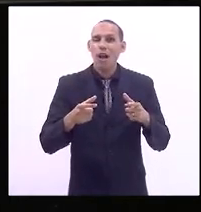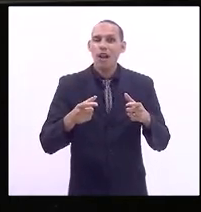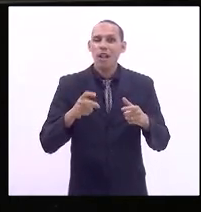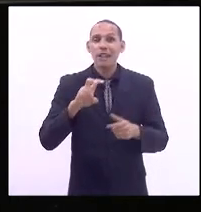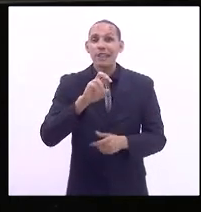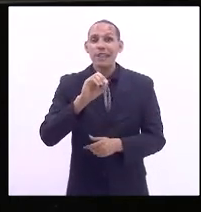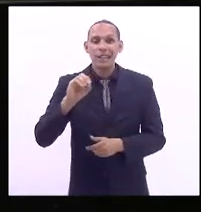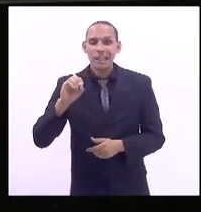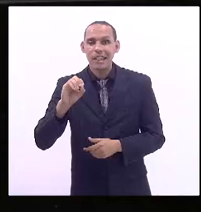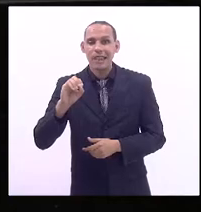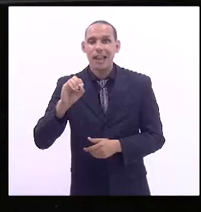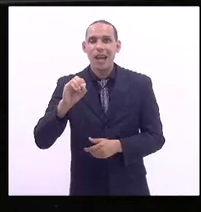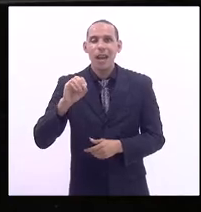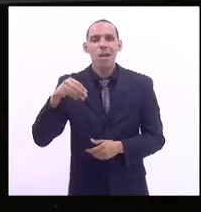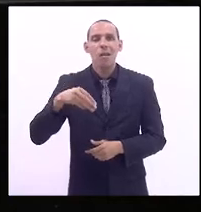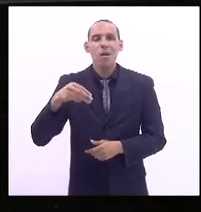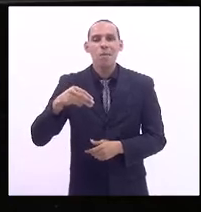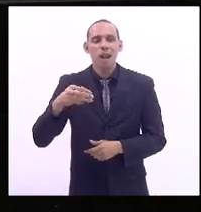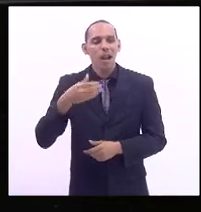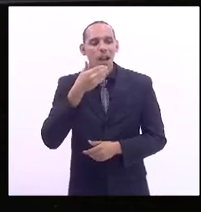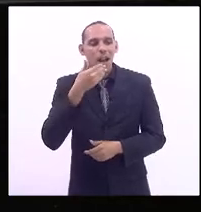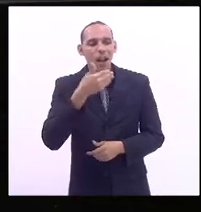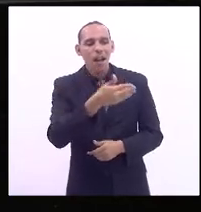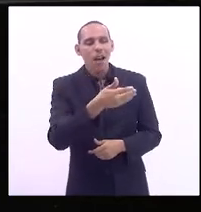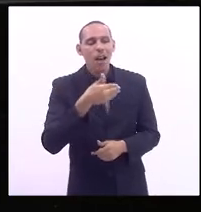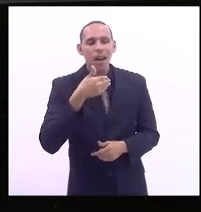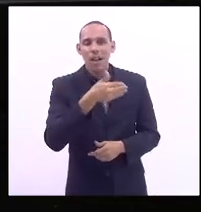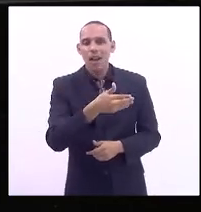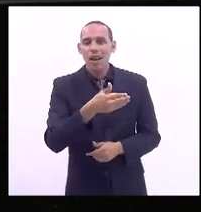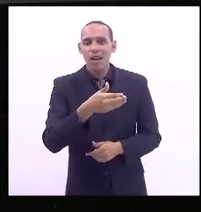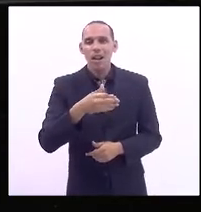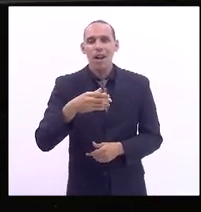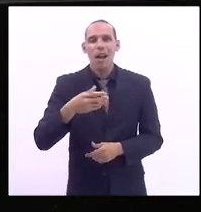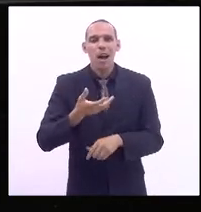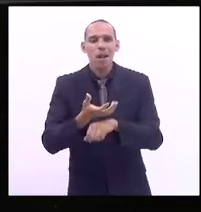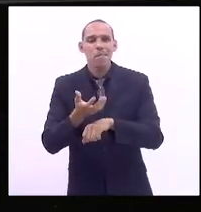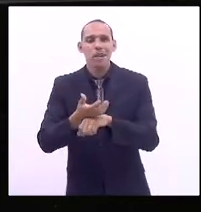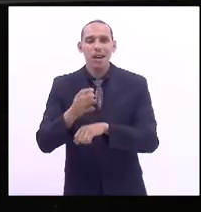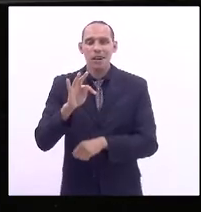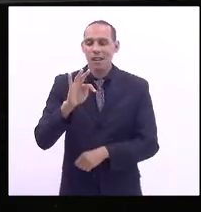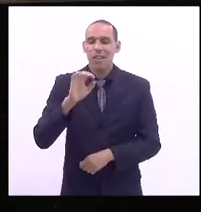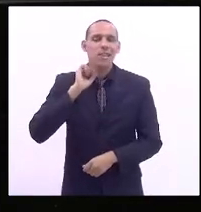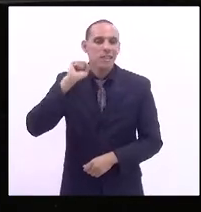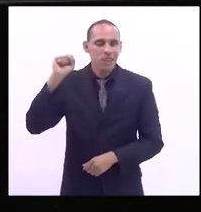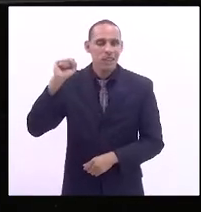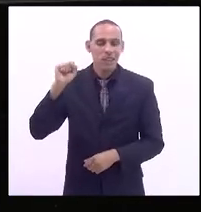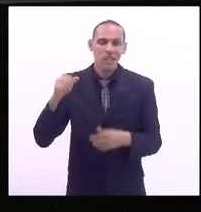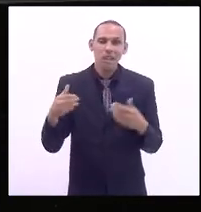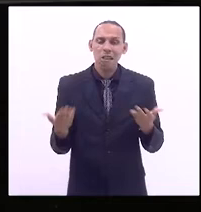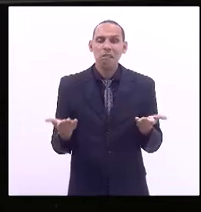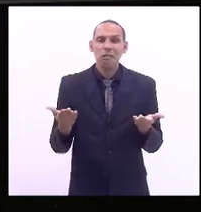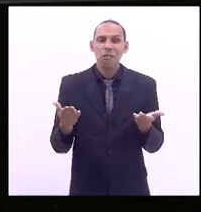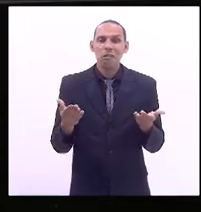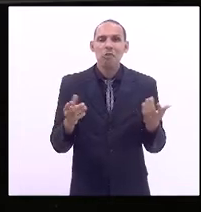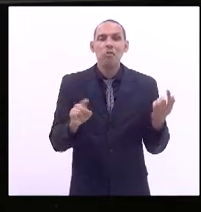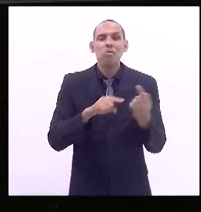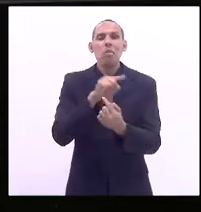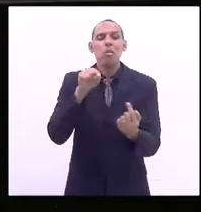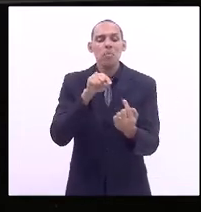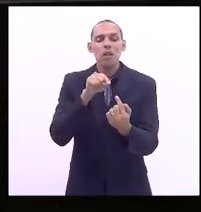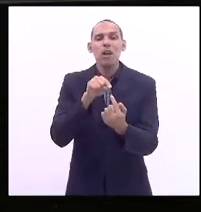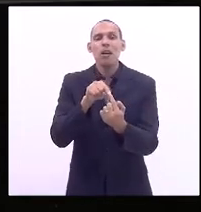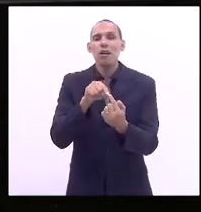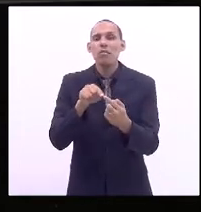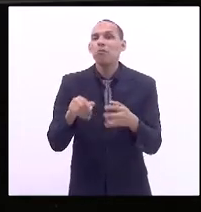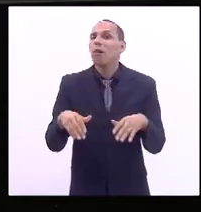500 metros da Praça Tiradentes ou seja E qual é o propósito verdadeiro dessa